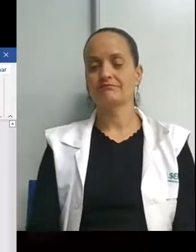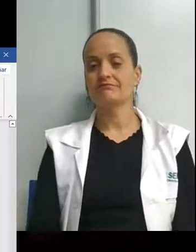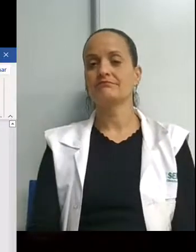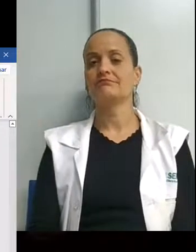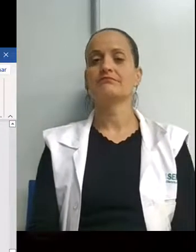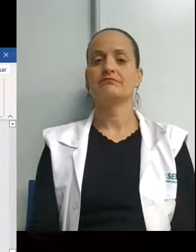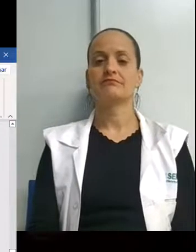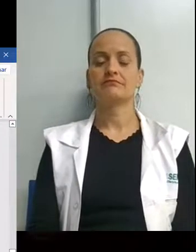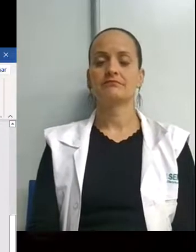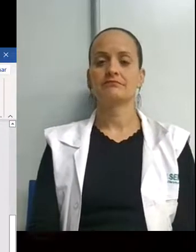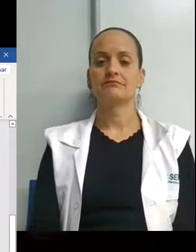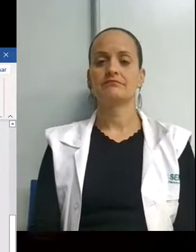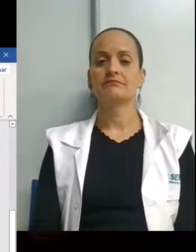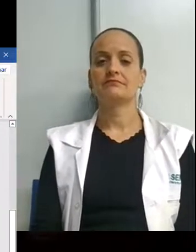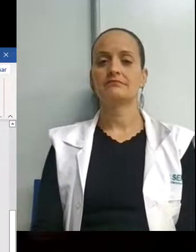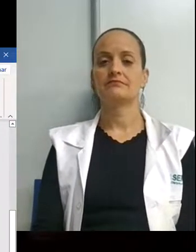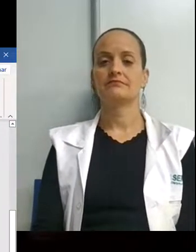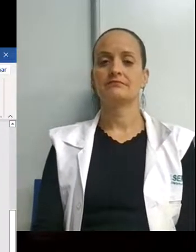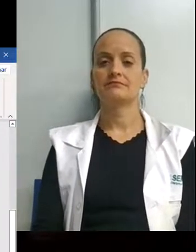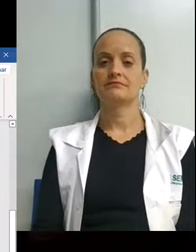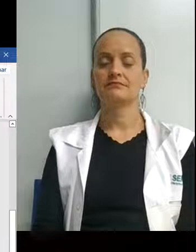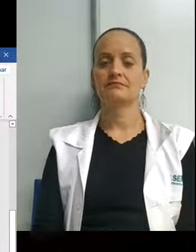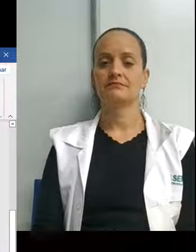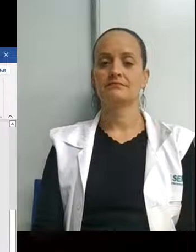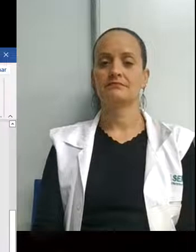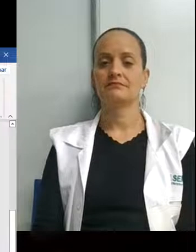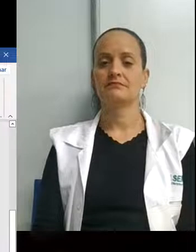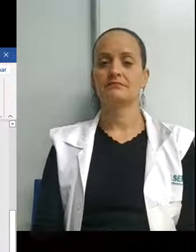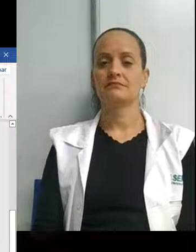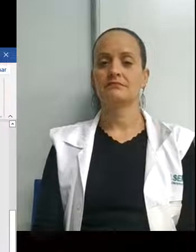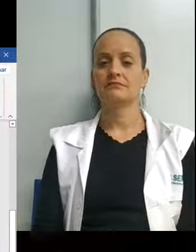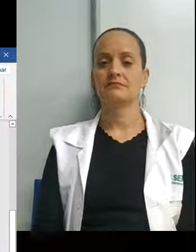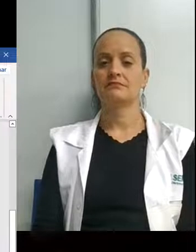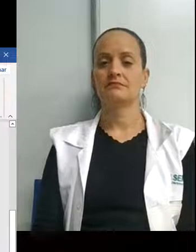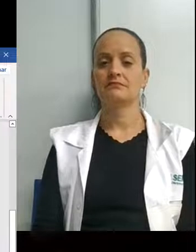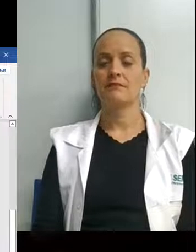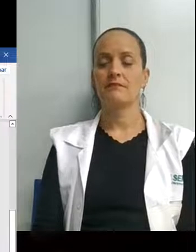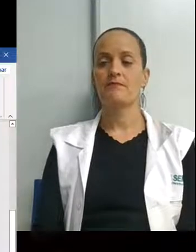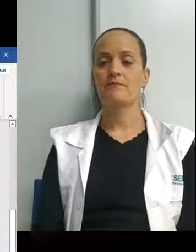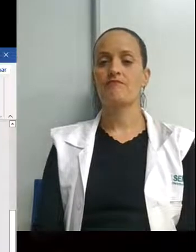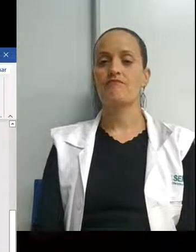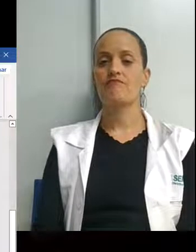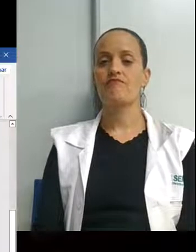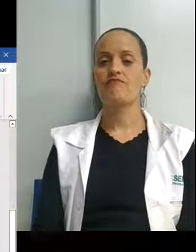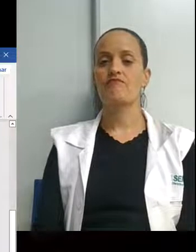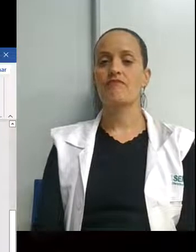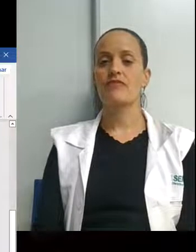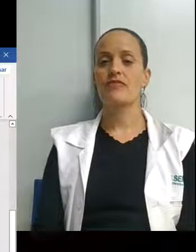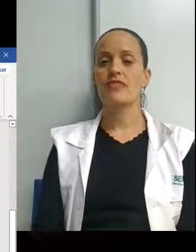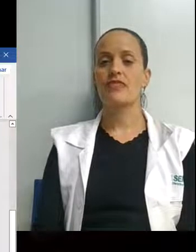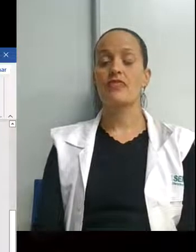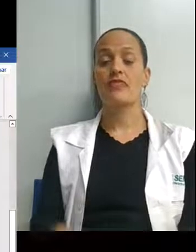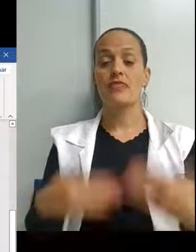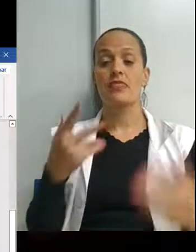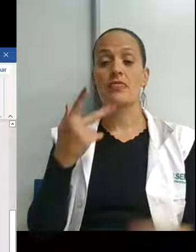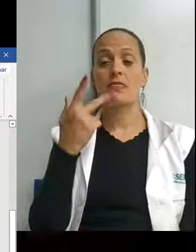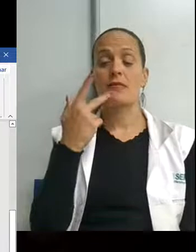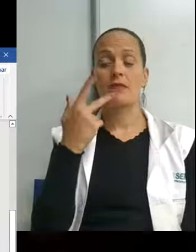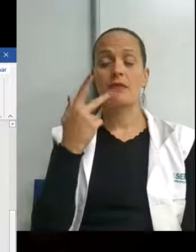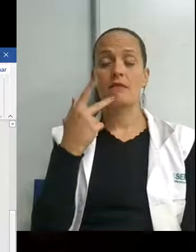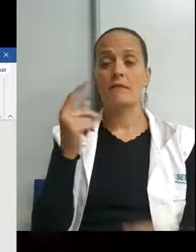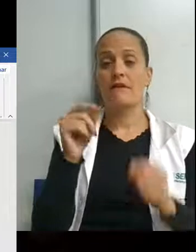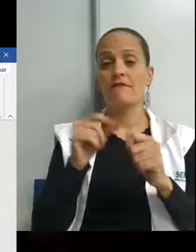Então, aqui, ó, ele fala aqui para a gente poder fazer, ó, um circuito rede em série com a casa.